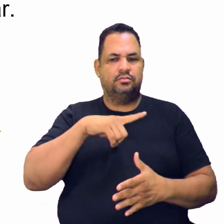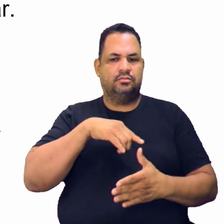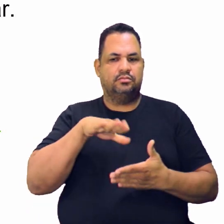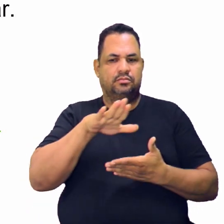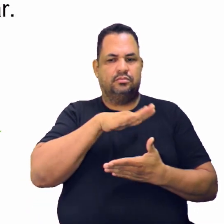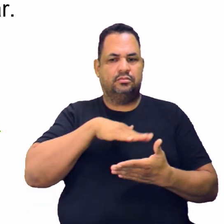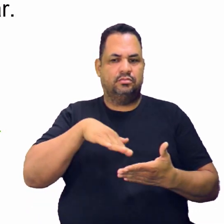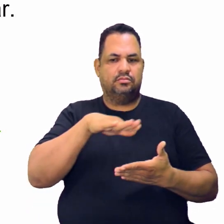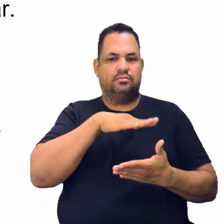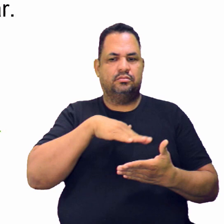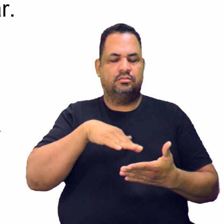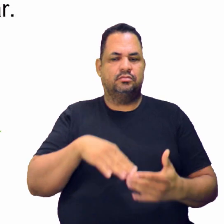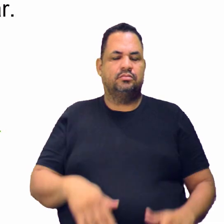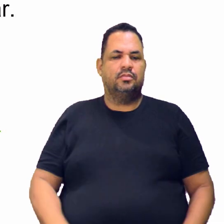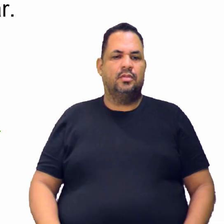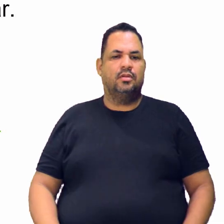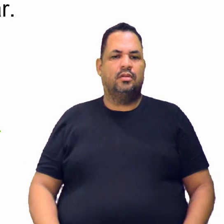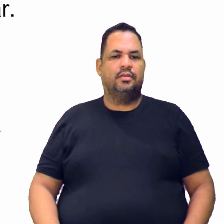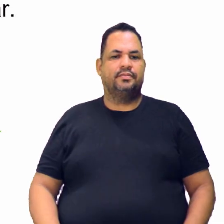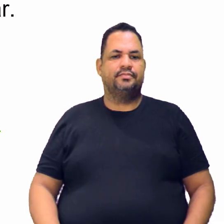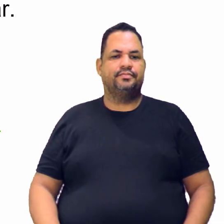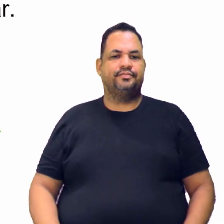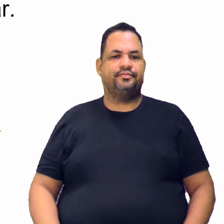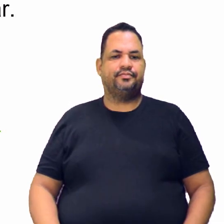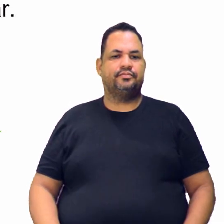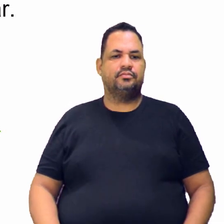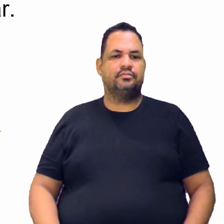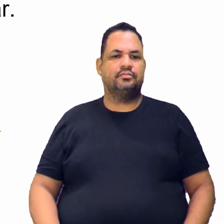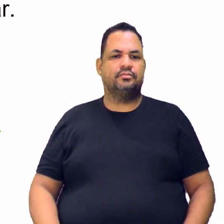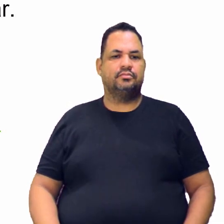rapidamente. Espera aí, Caiabe.